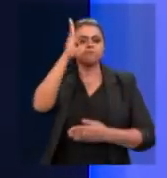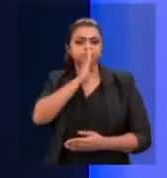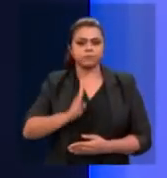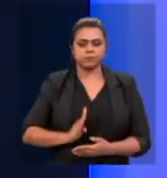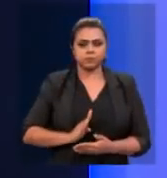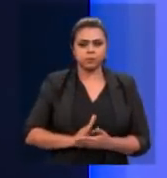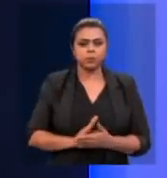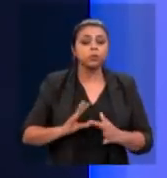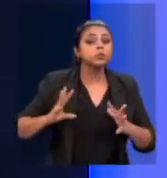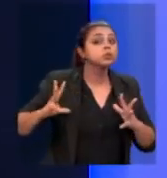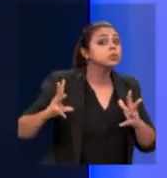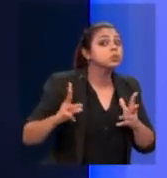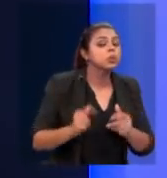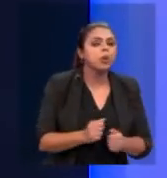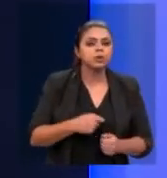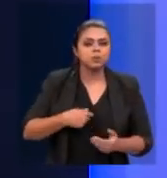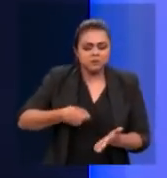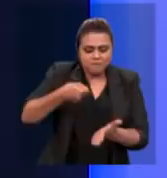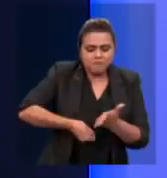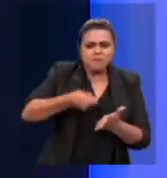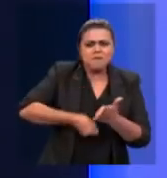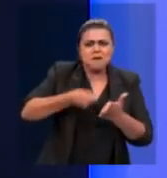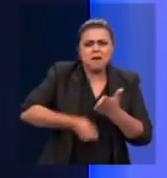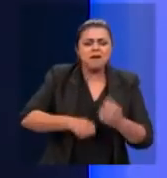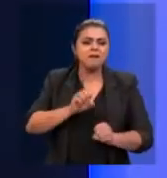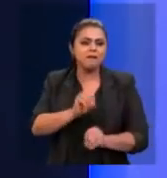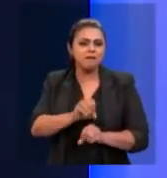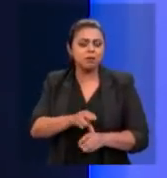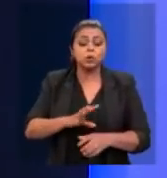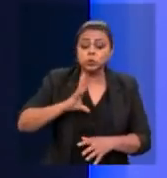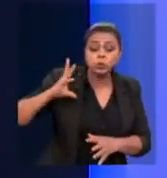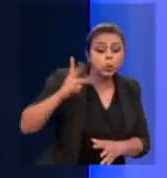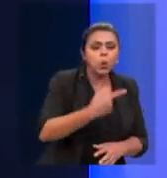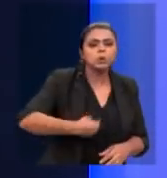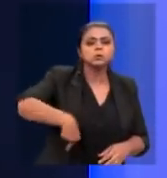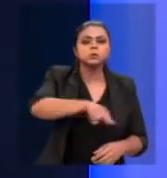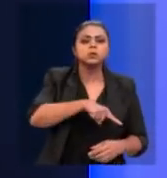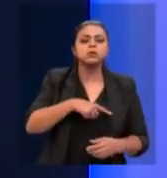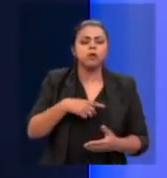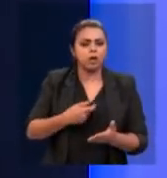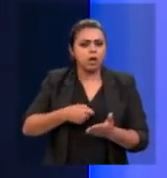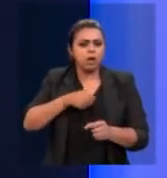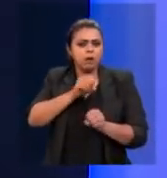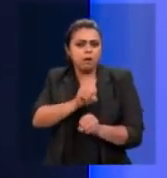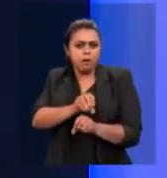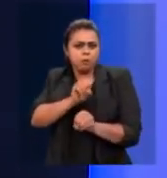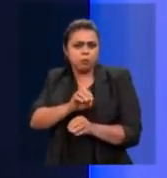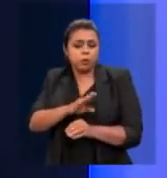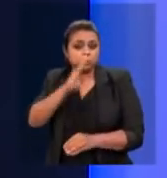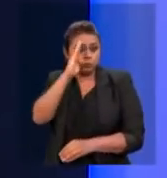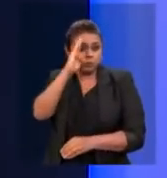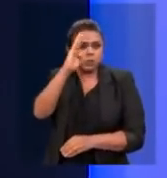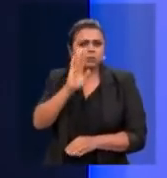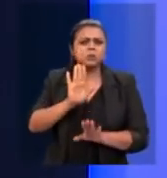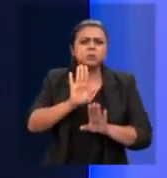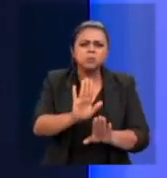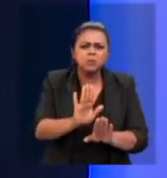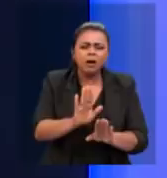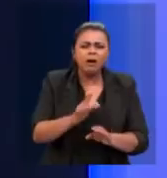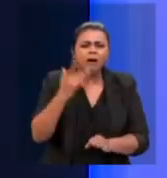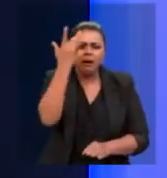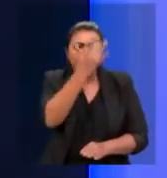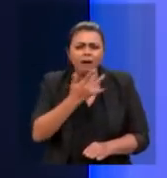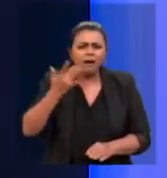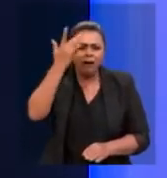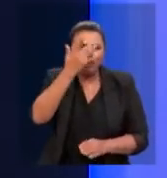todo mundo aqui reivindicar a educação todo mundo aqui coloque a educação como prioridade mas foi quando haddad